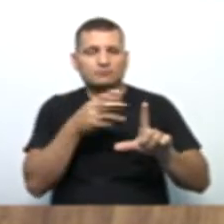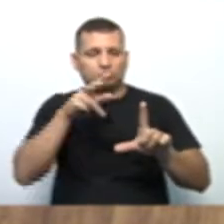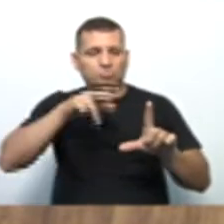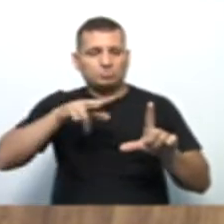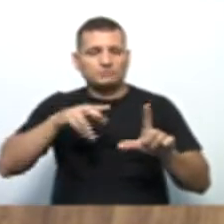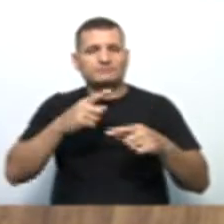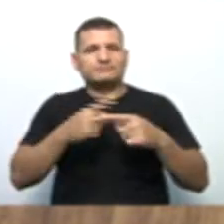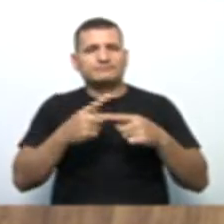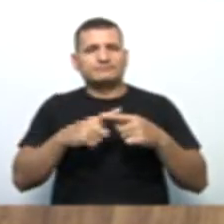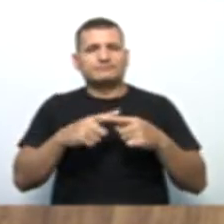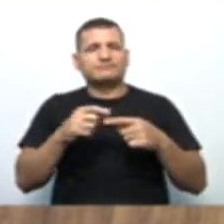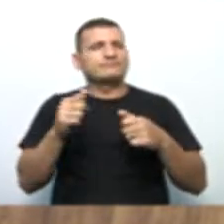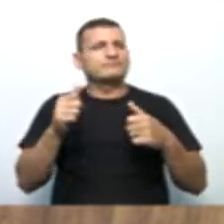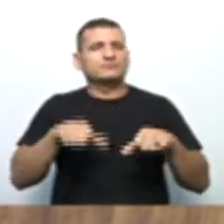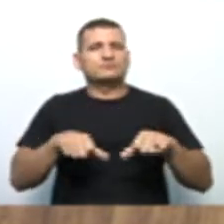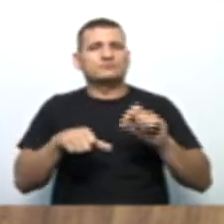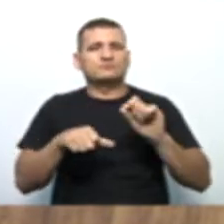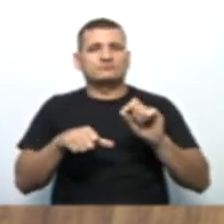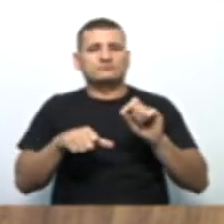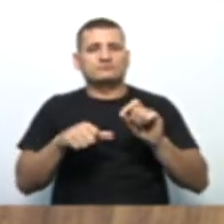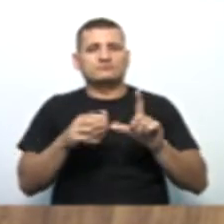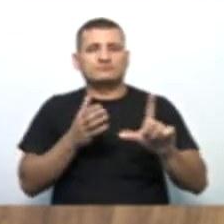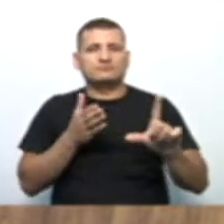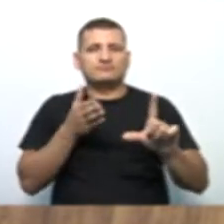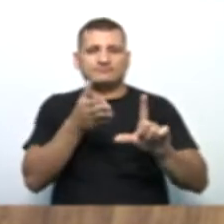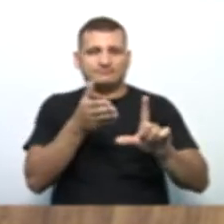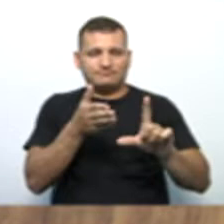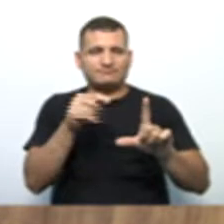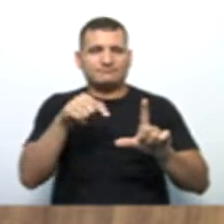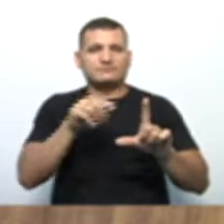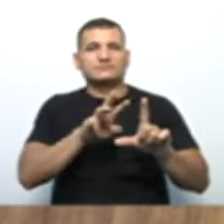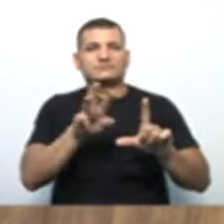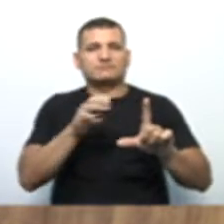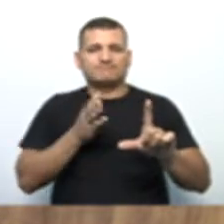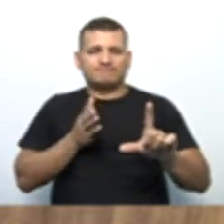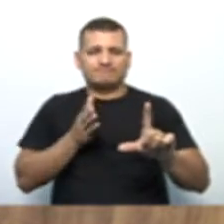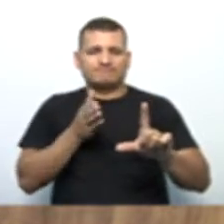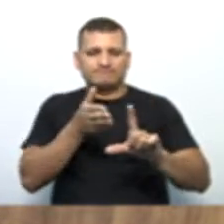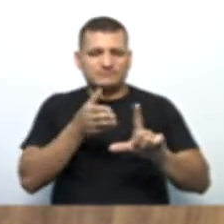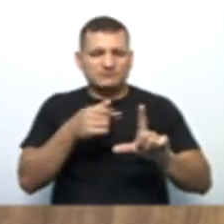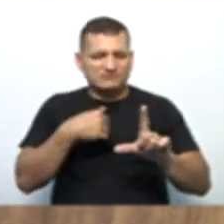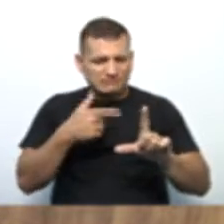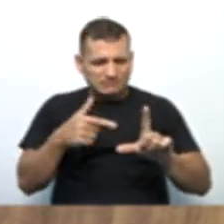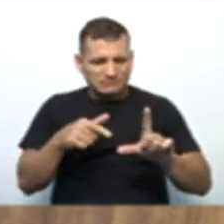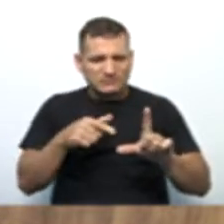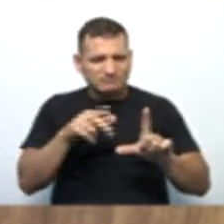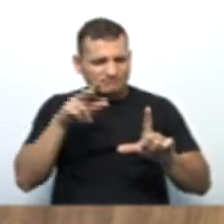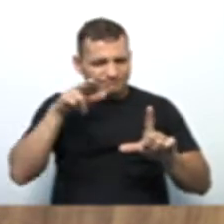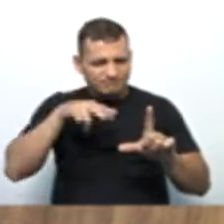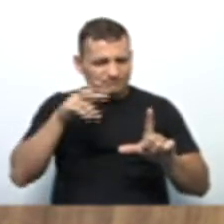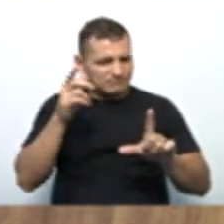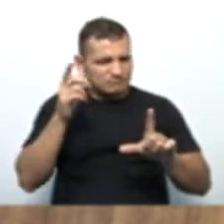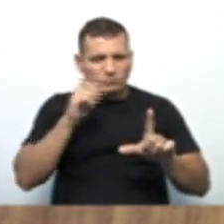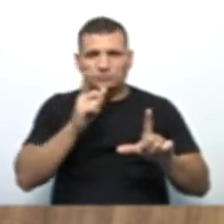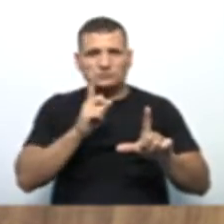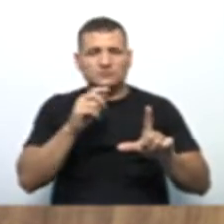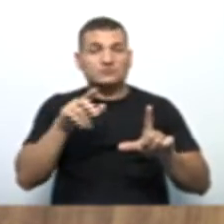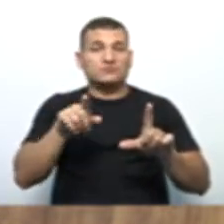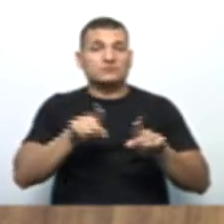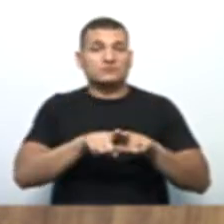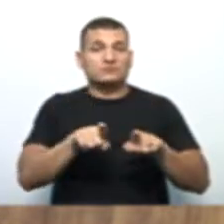entra no site e você não usa um problema de visualização você tem um problema de leitura às vezes